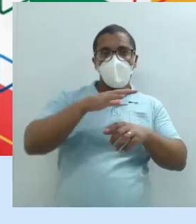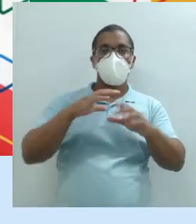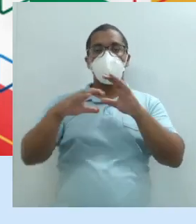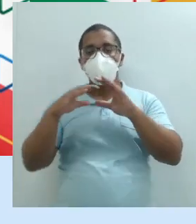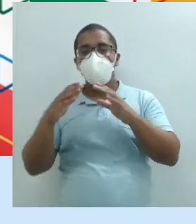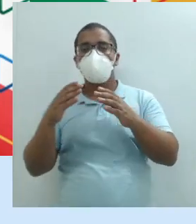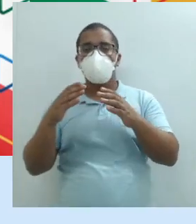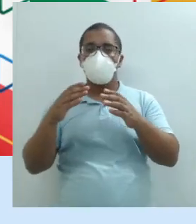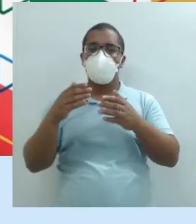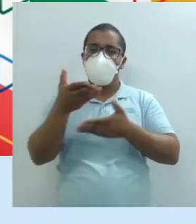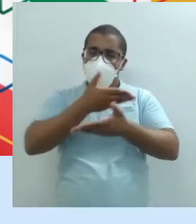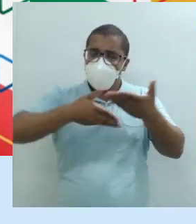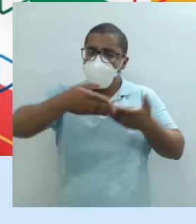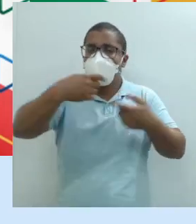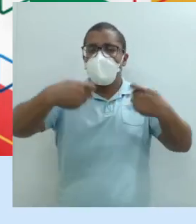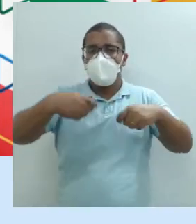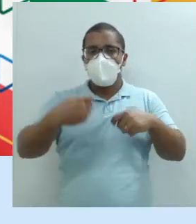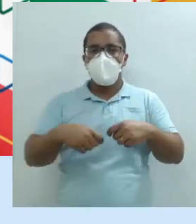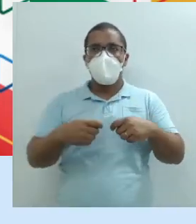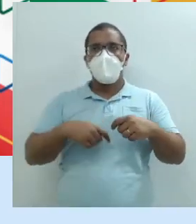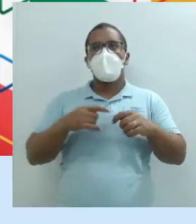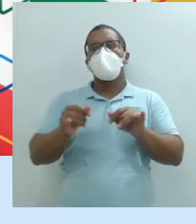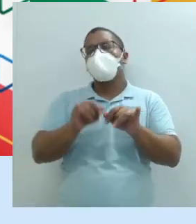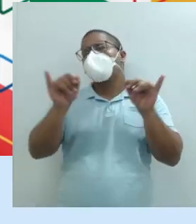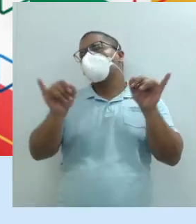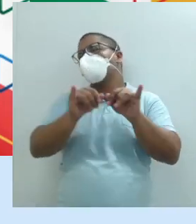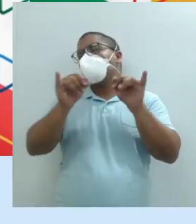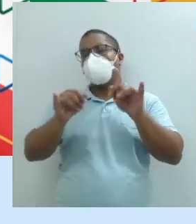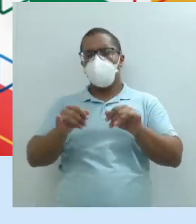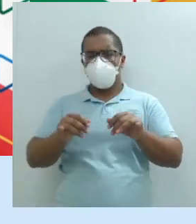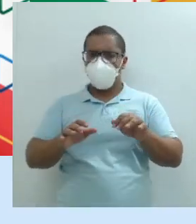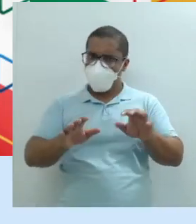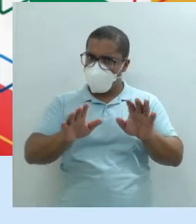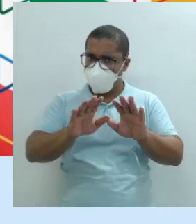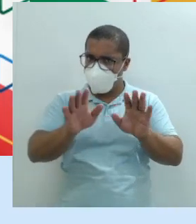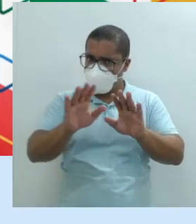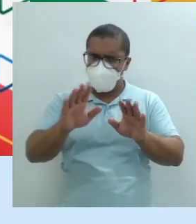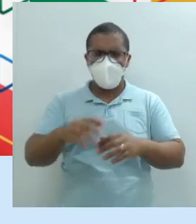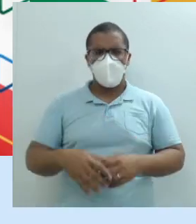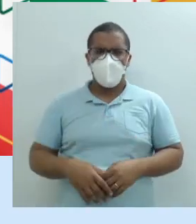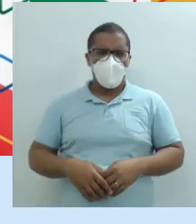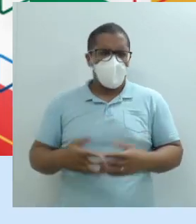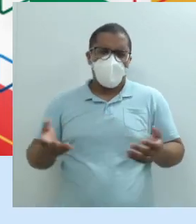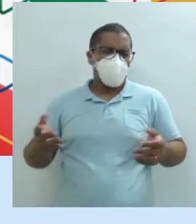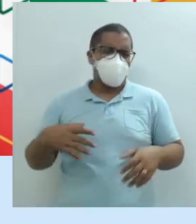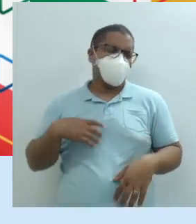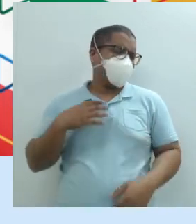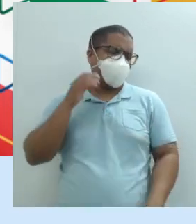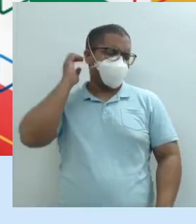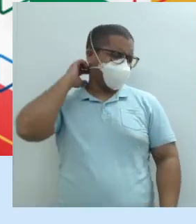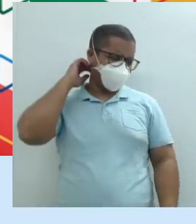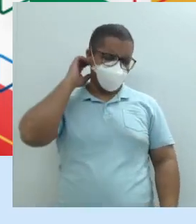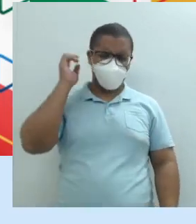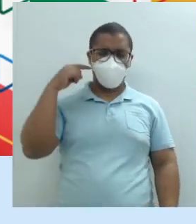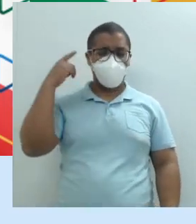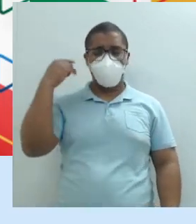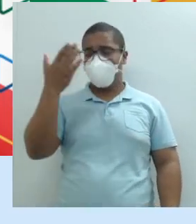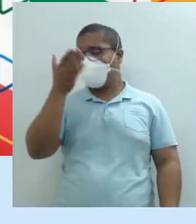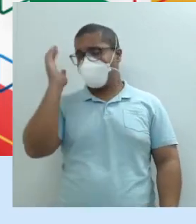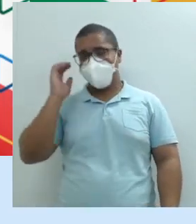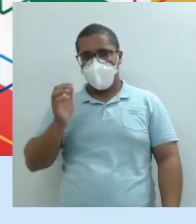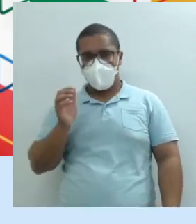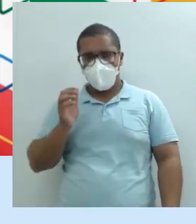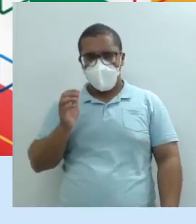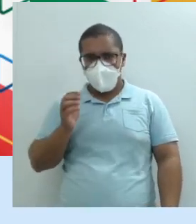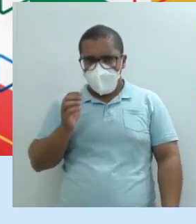coisa pequena, coisa menor, não é insignificante. Ah, menino, isso é nada a ver, é uma viagem. Não